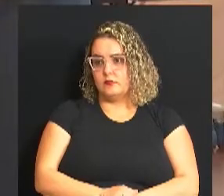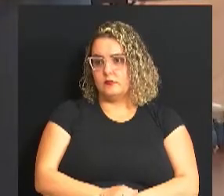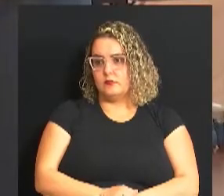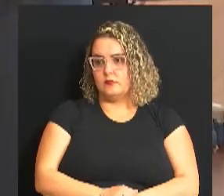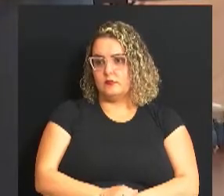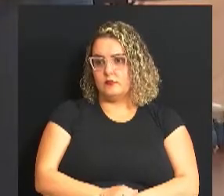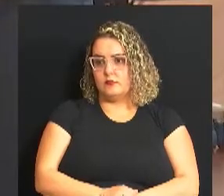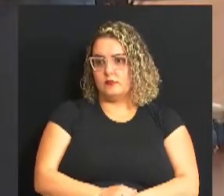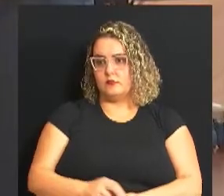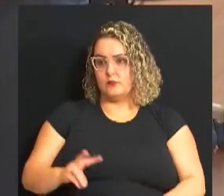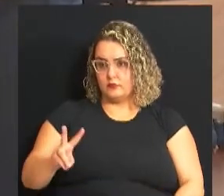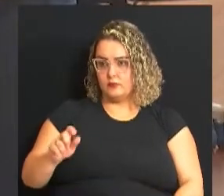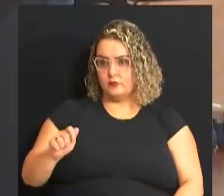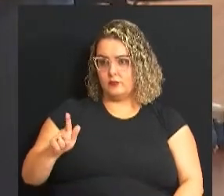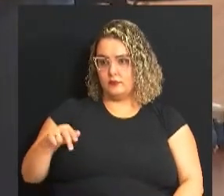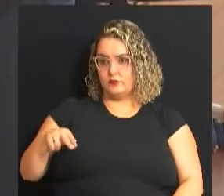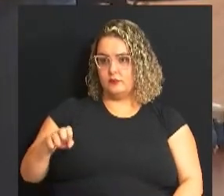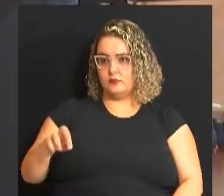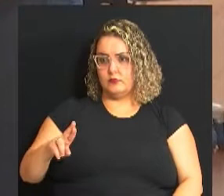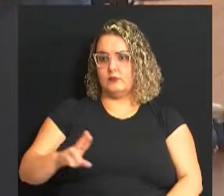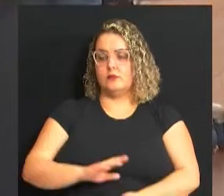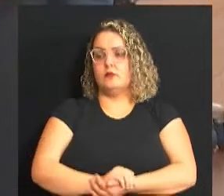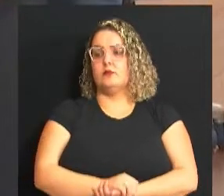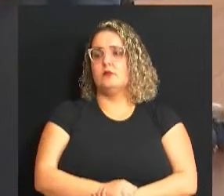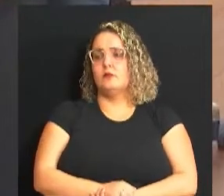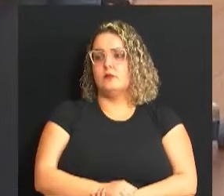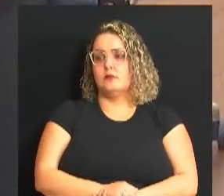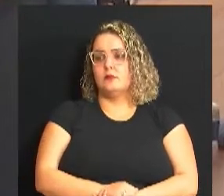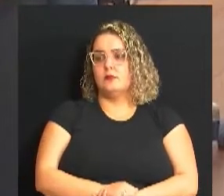Com Wagner. Pois não, Wagner.